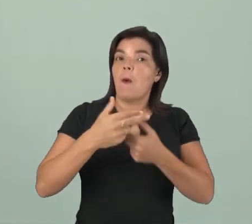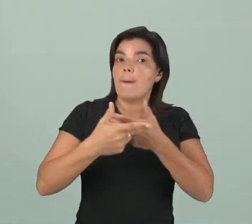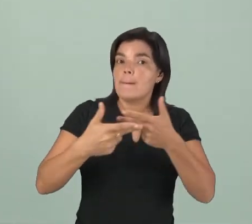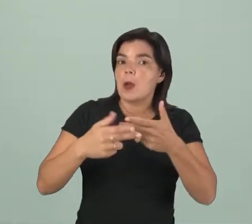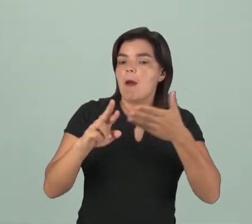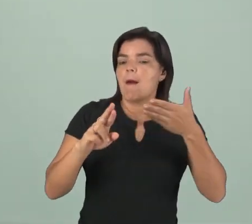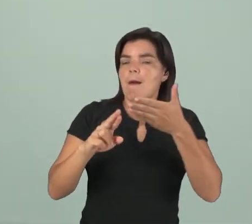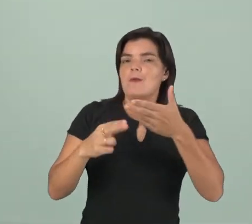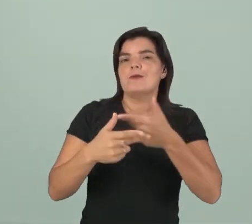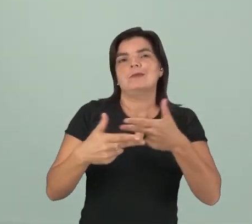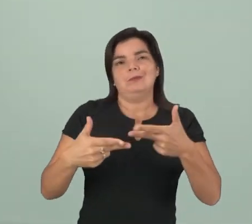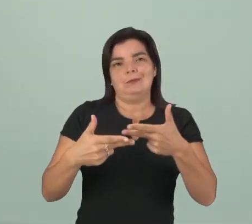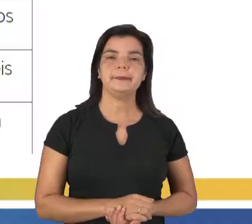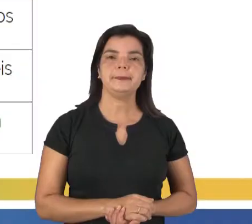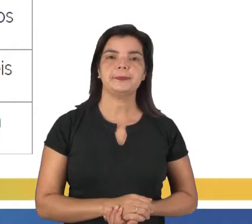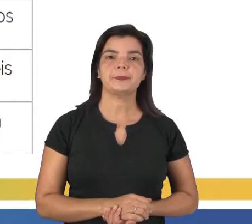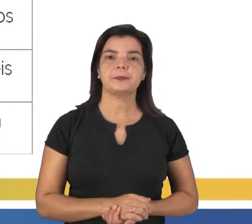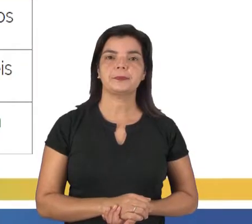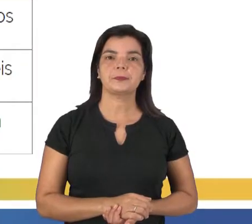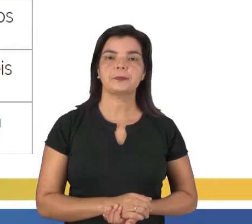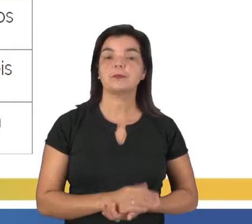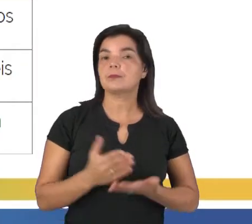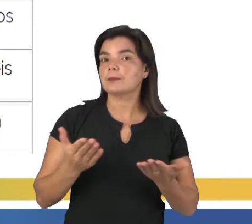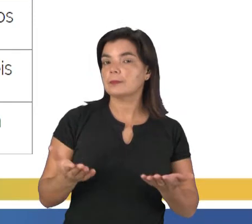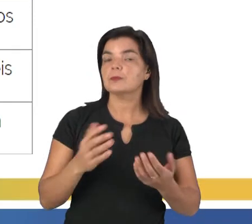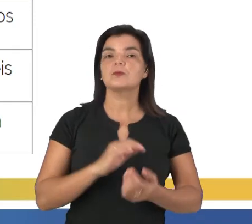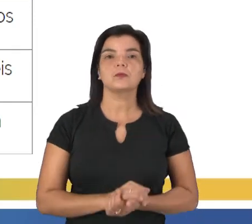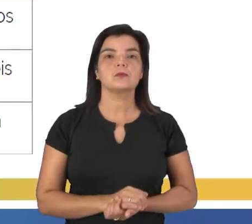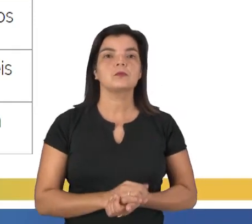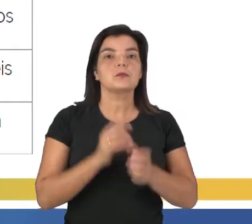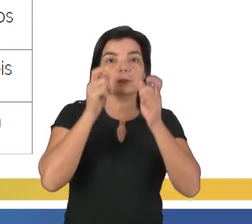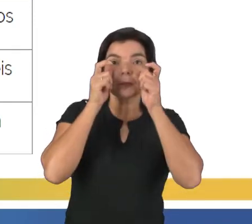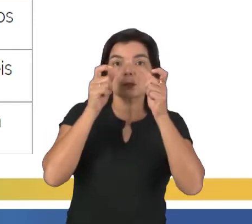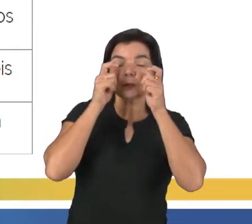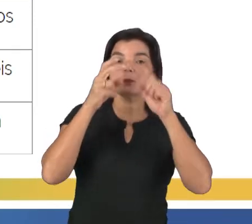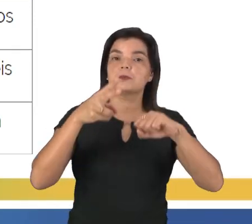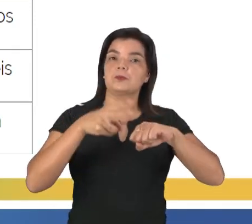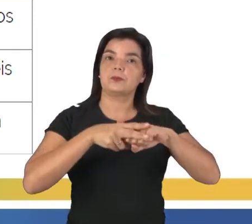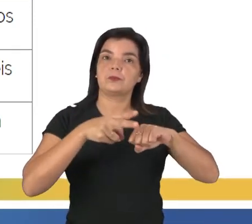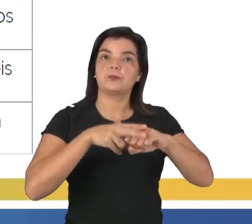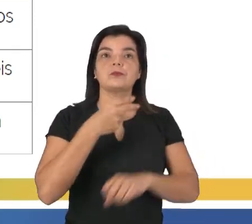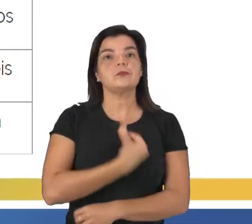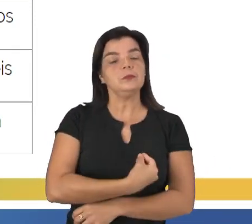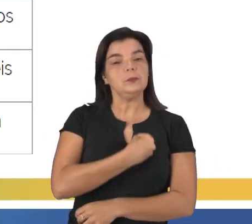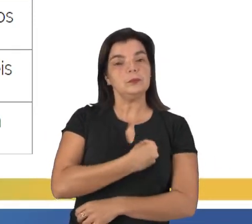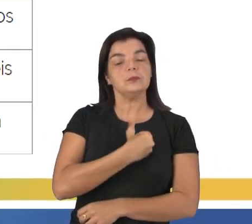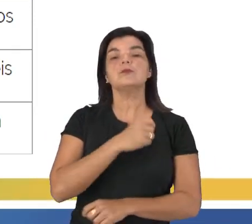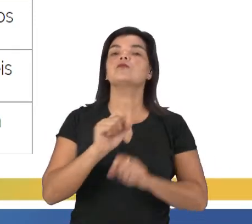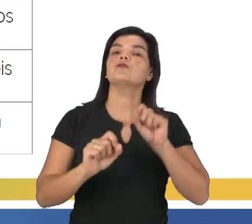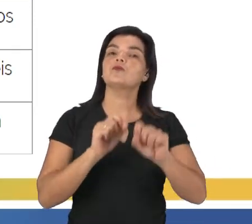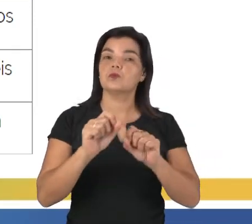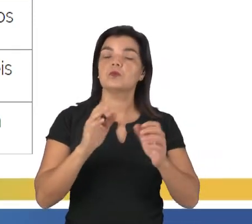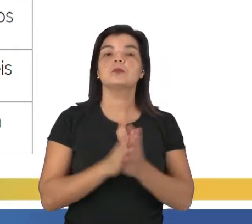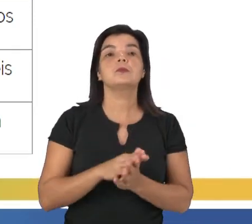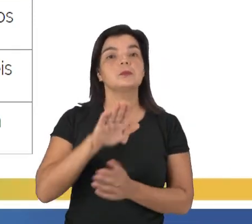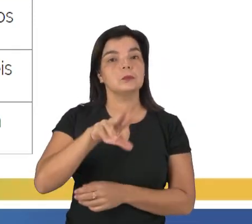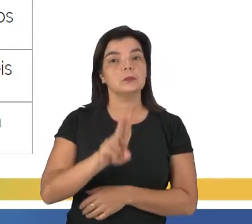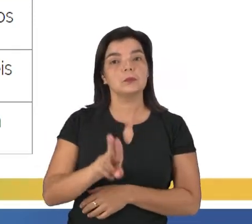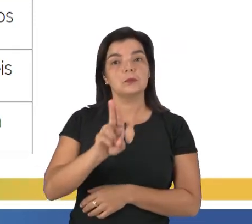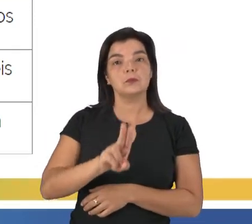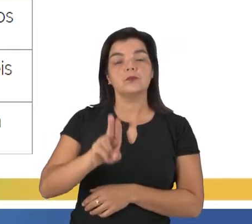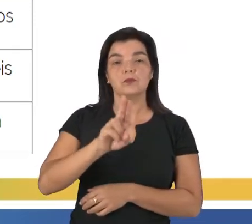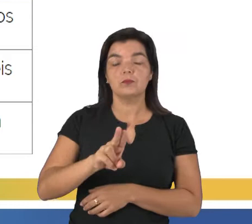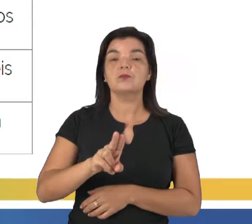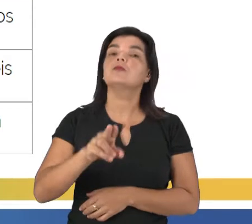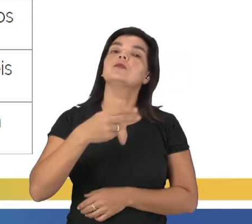coisa referente a ele, né? E aí, galerinha, muita atenção para o verbo ser, tá? O verbo ser, ele é um dos mais